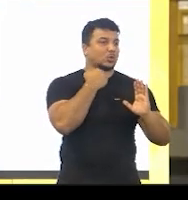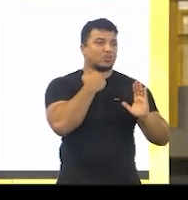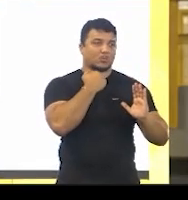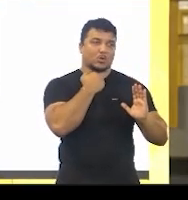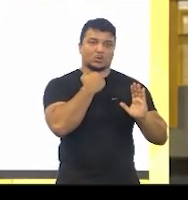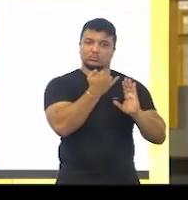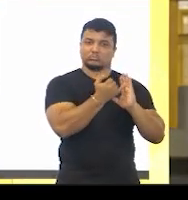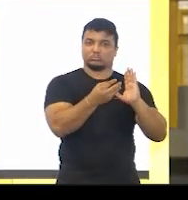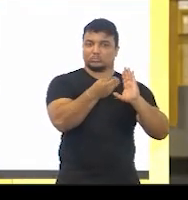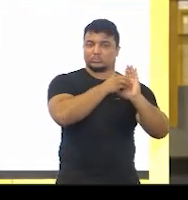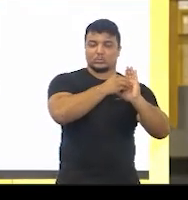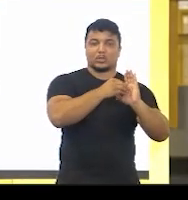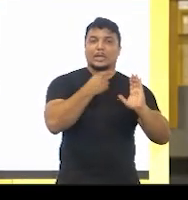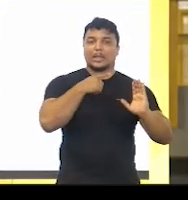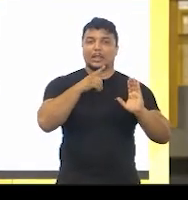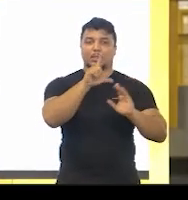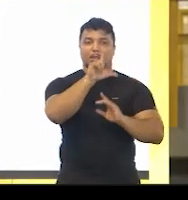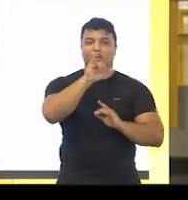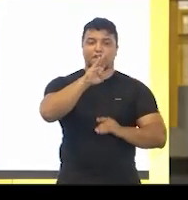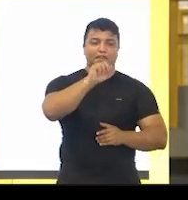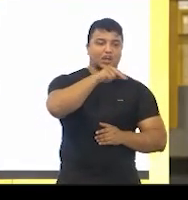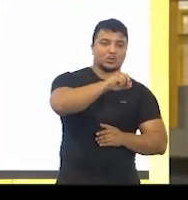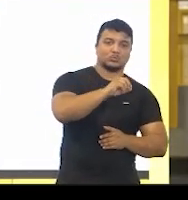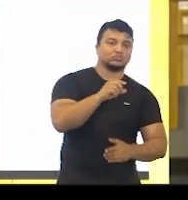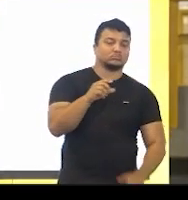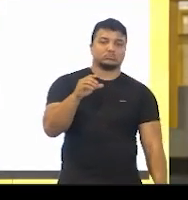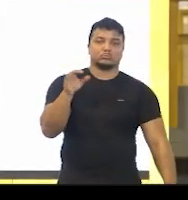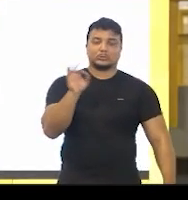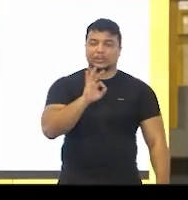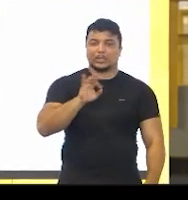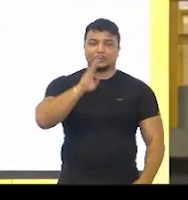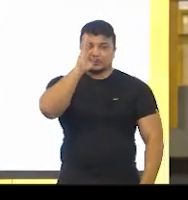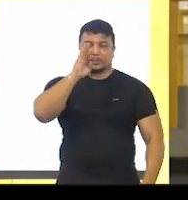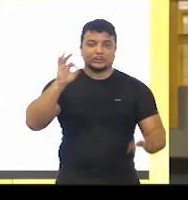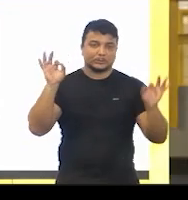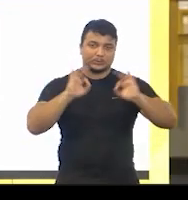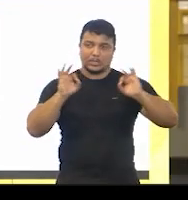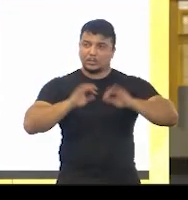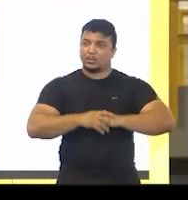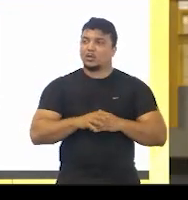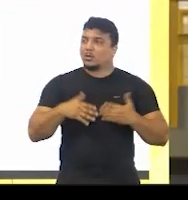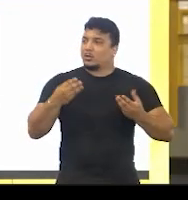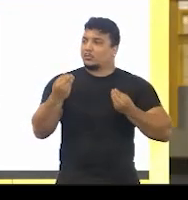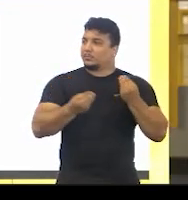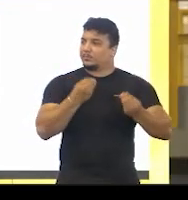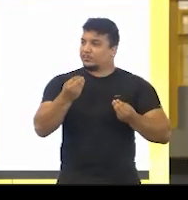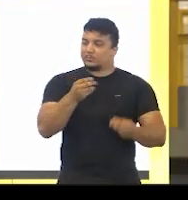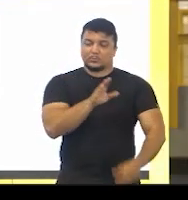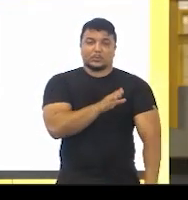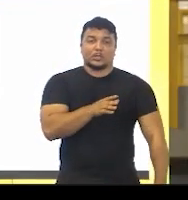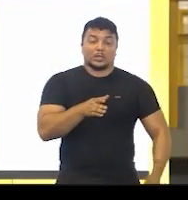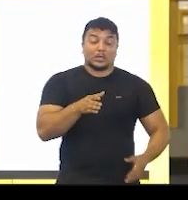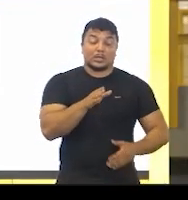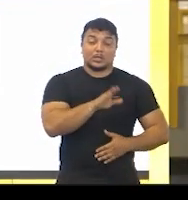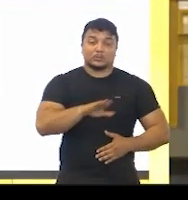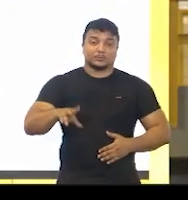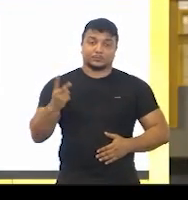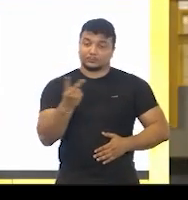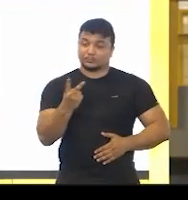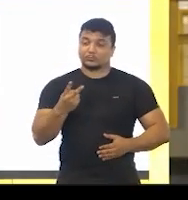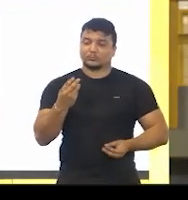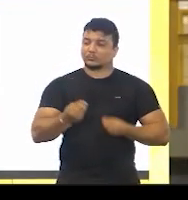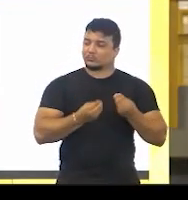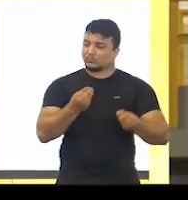registradas, nem no Líbano e nem na Síria. Qual é a situação que essas duas crianças